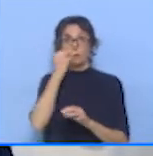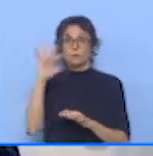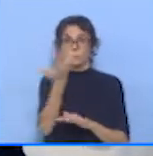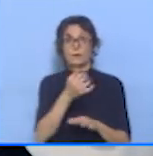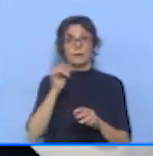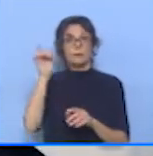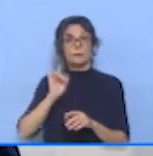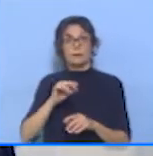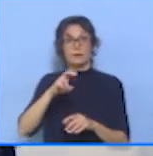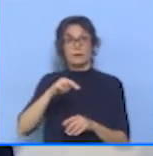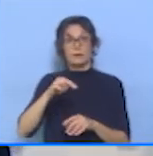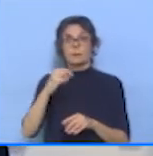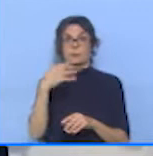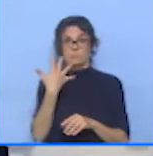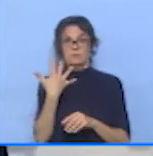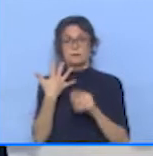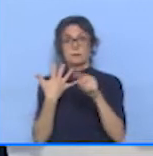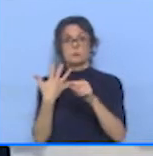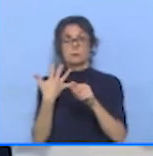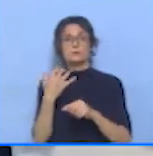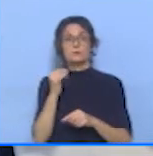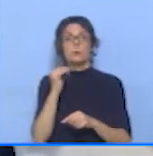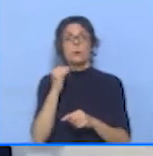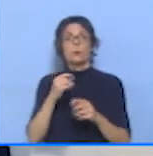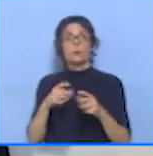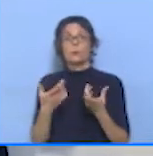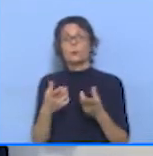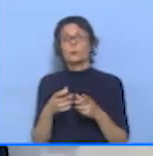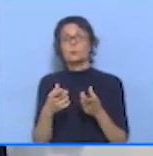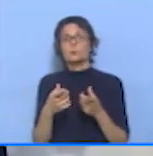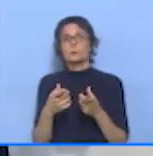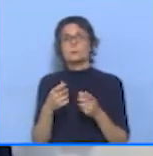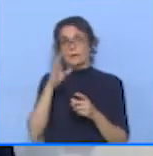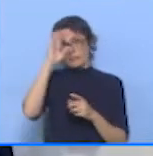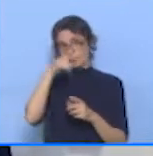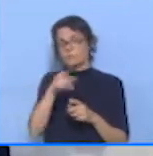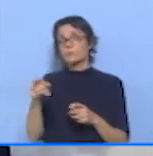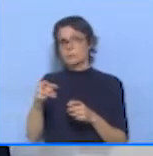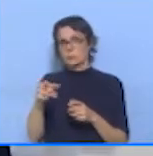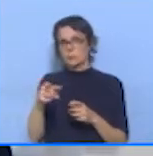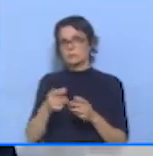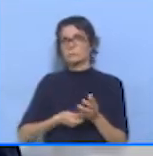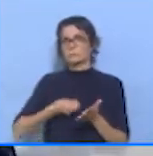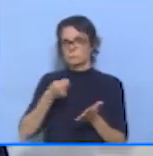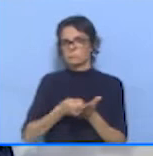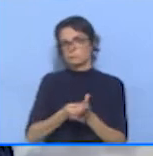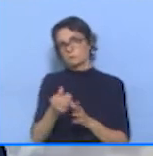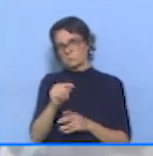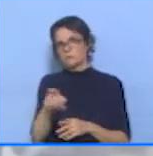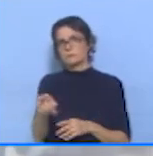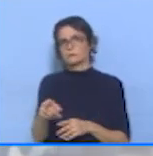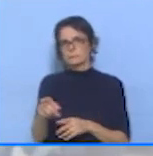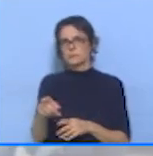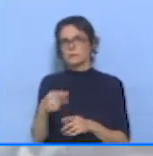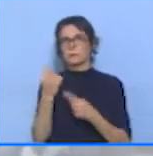junho, com o nosso cartão de crédito ambiental, ou seja, à custa de recursos que não são renováveis, ano passado, não é?